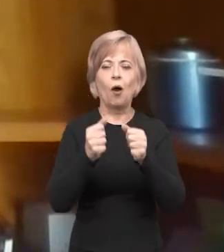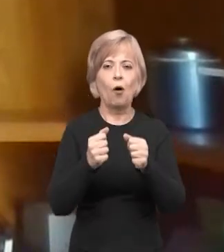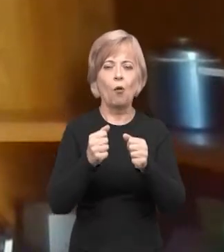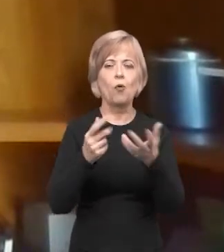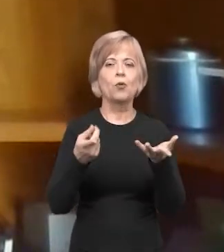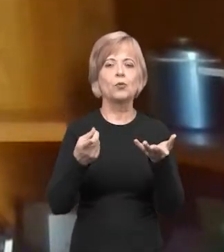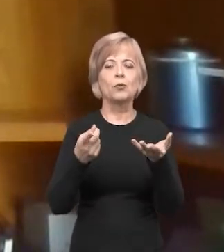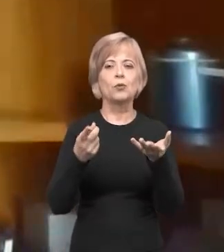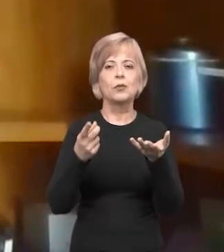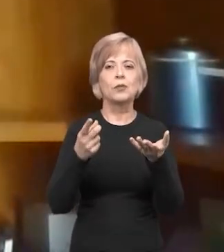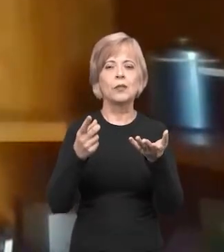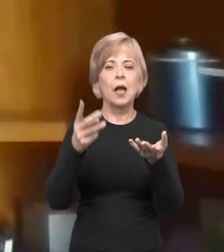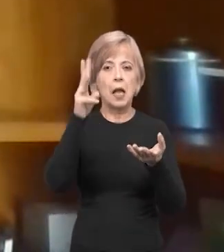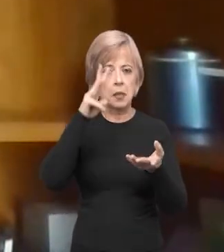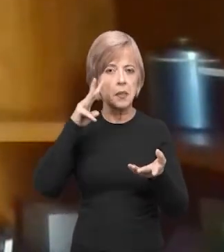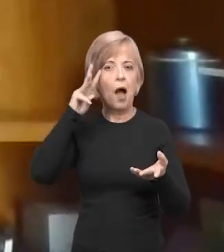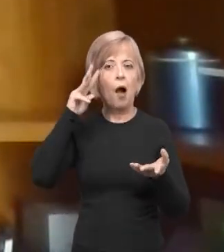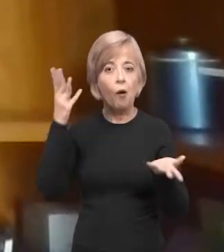Down,